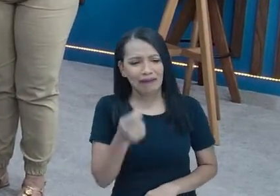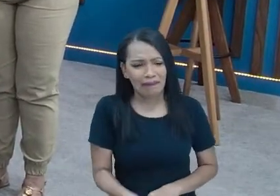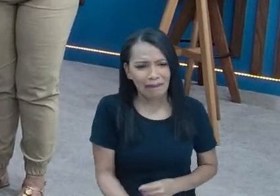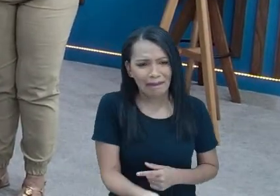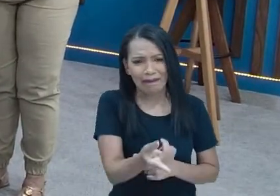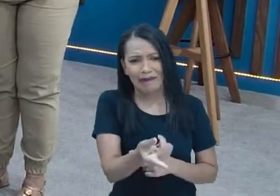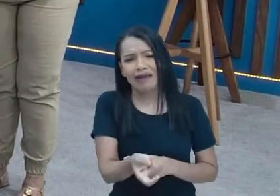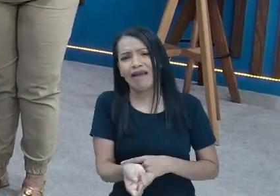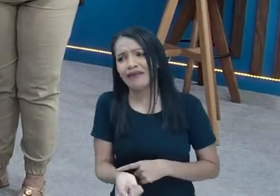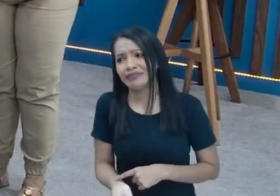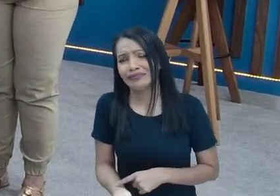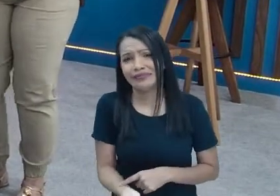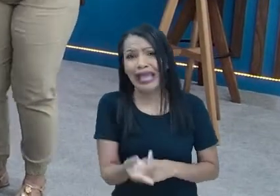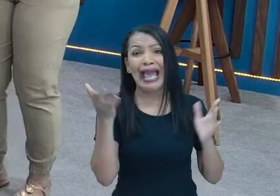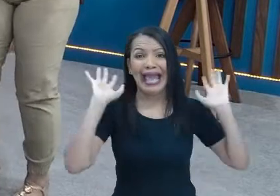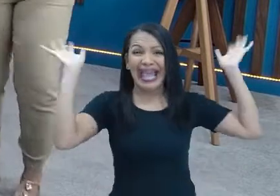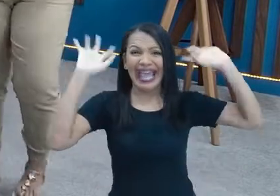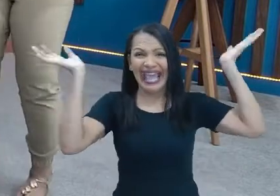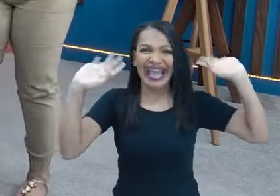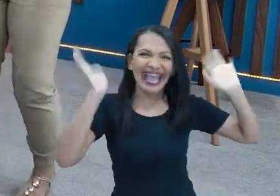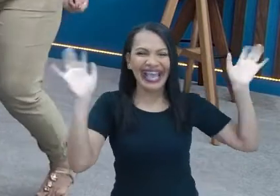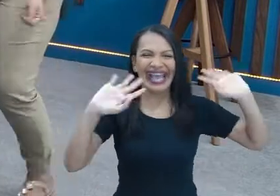estrago.